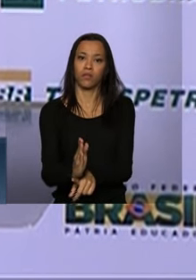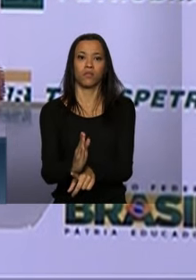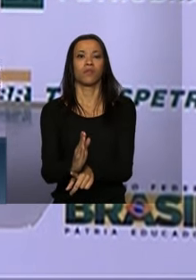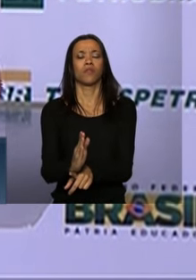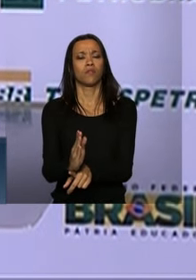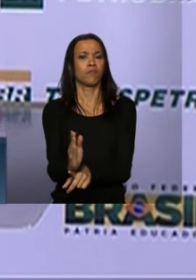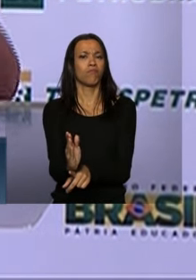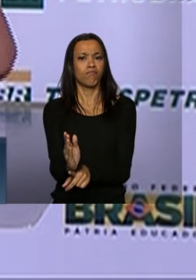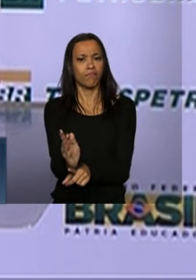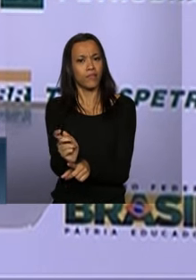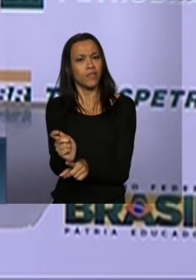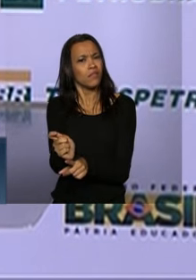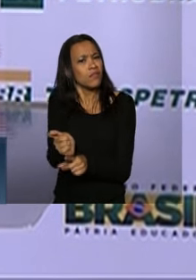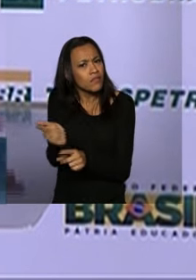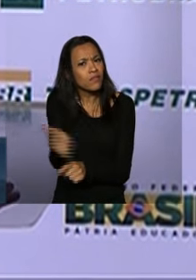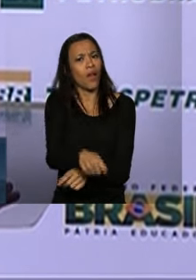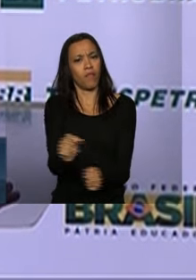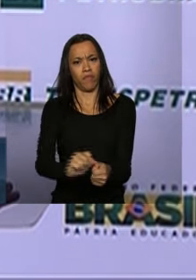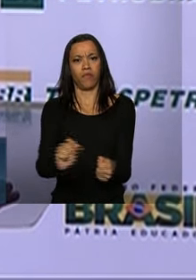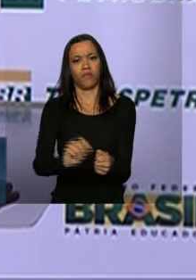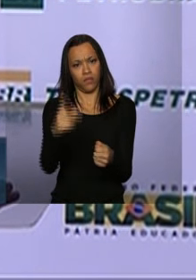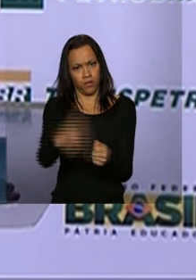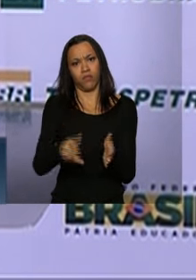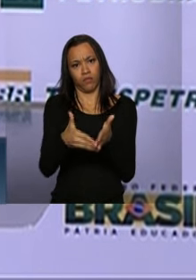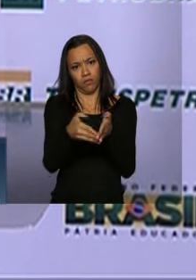que pode ser produzido no Brasil.